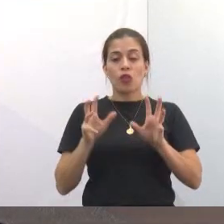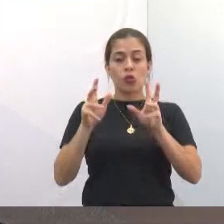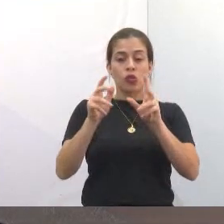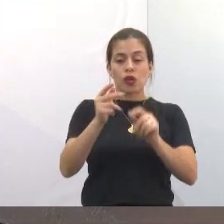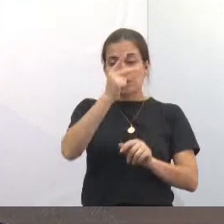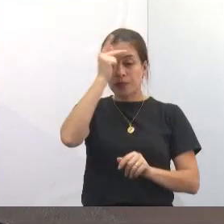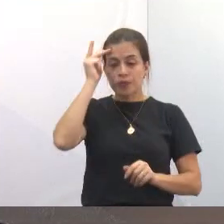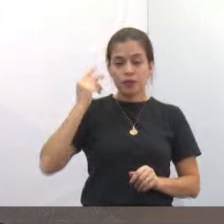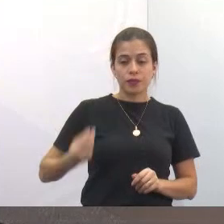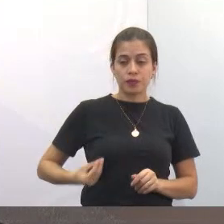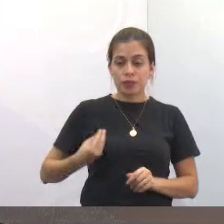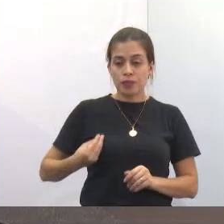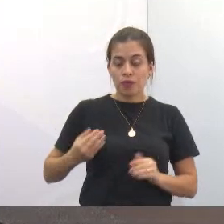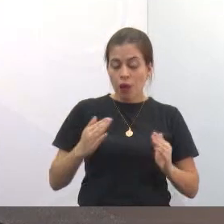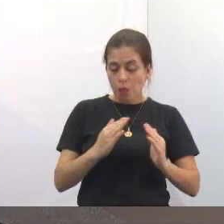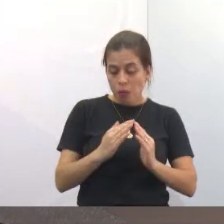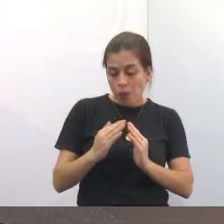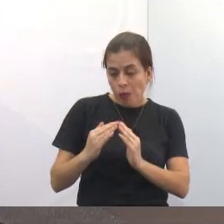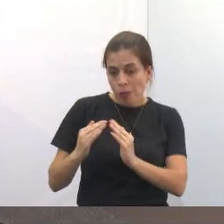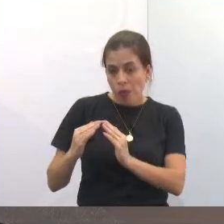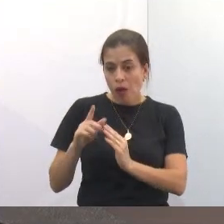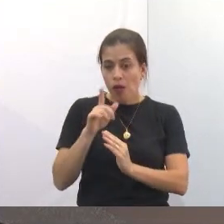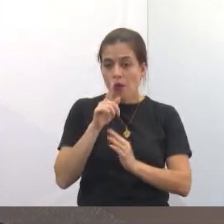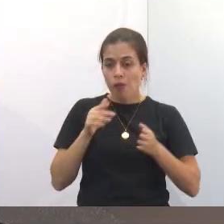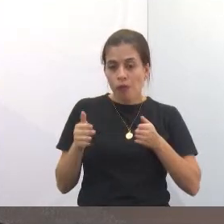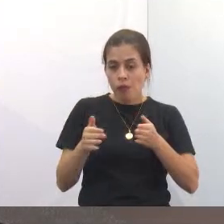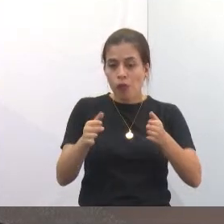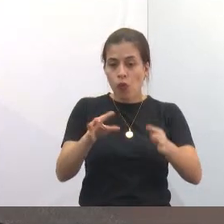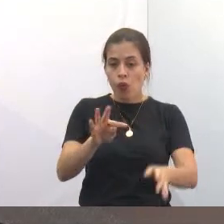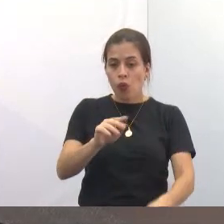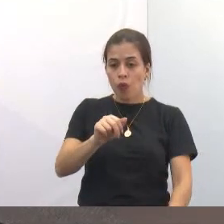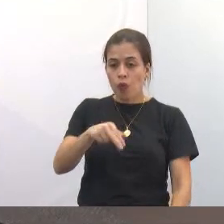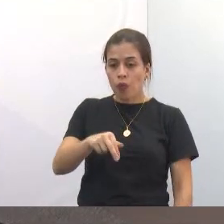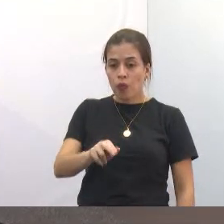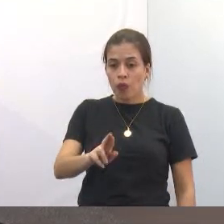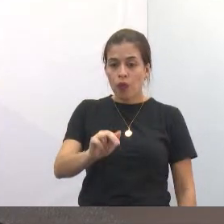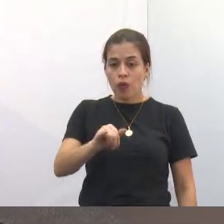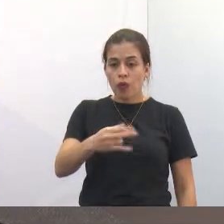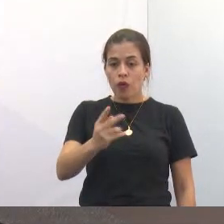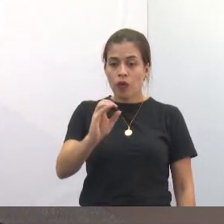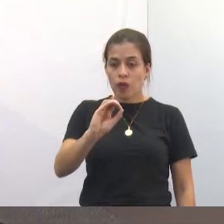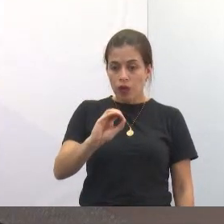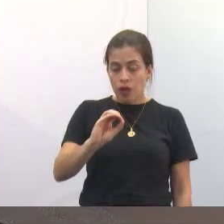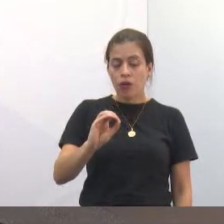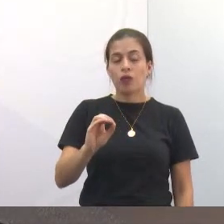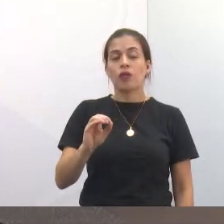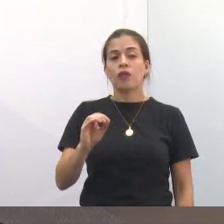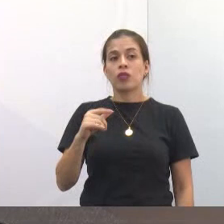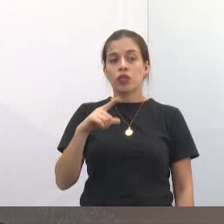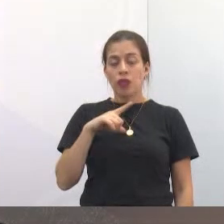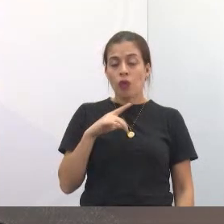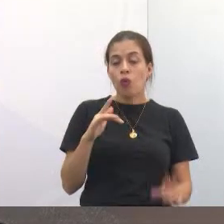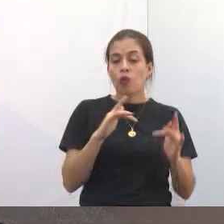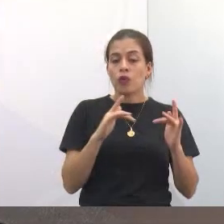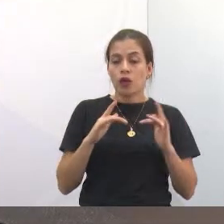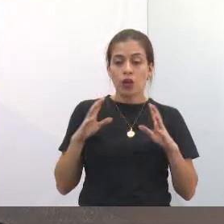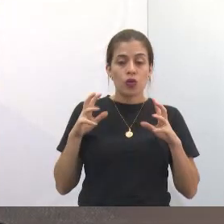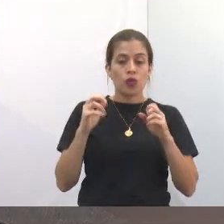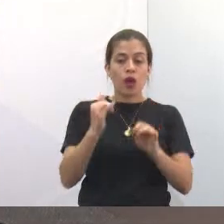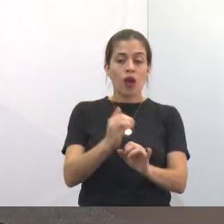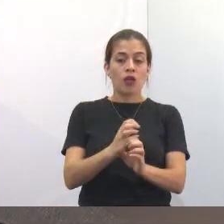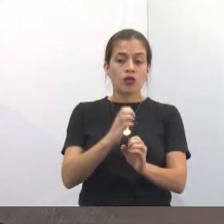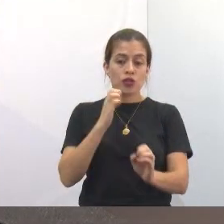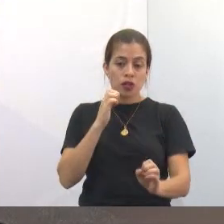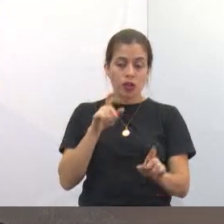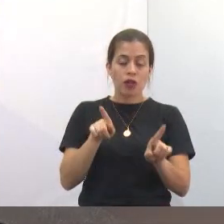lindeiros ao córrego do Tanquinho têm acesso e contato telefônico dos engenheiros da obra e